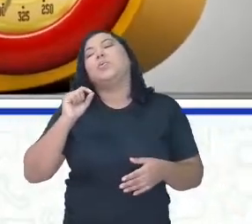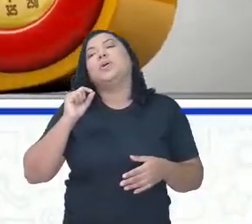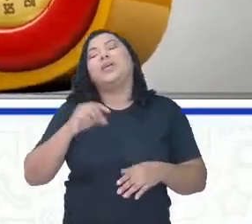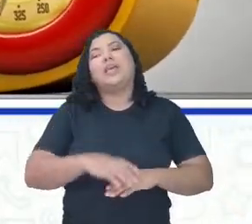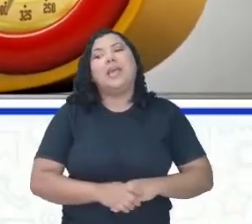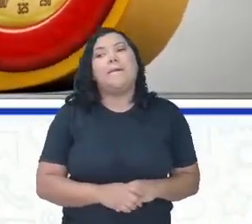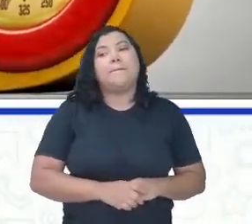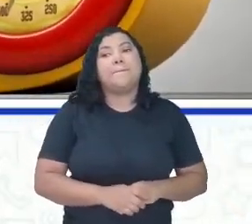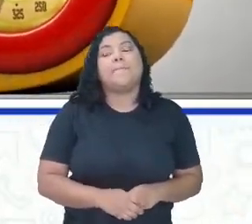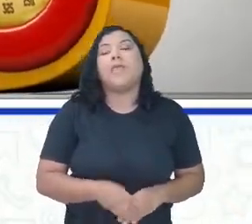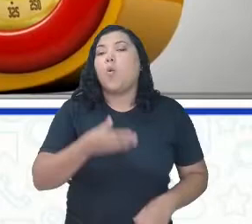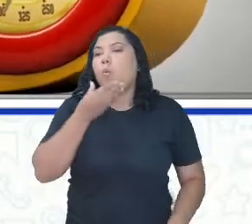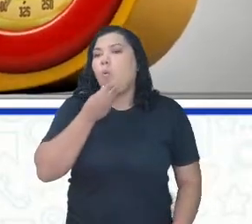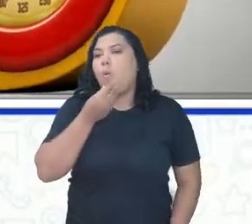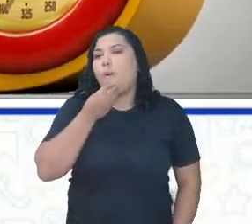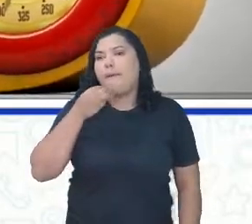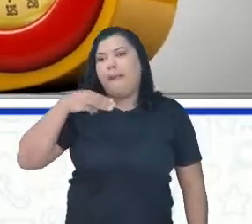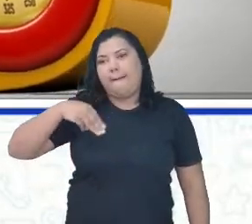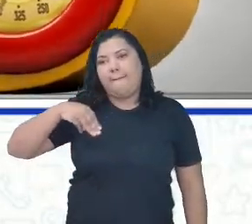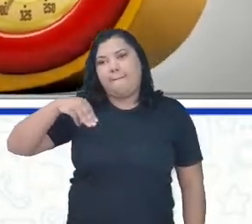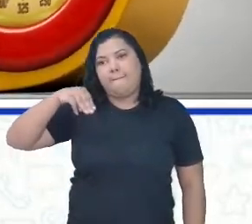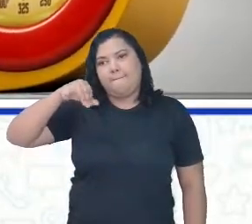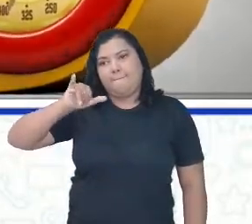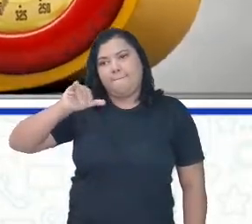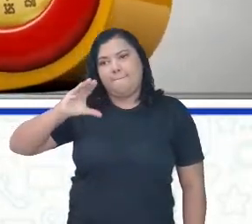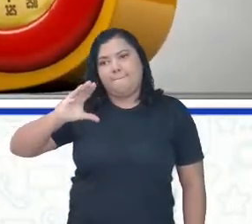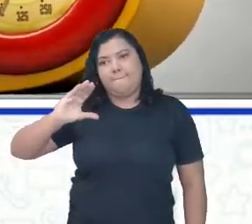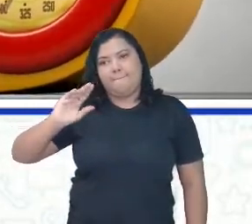Michael Faraday, em